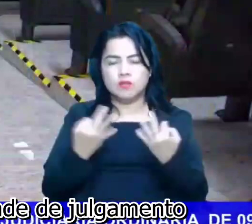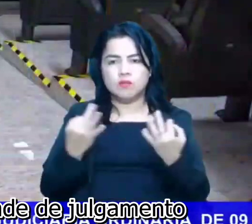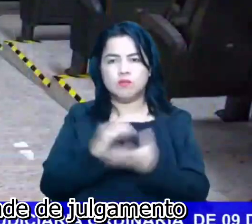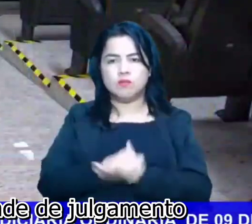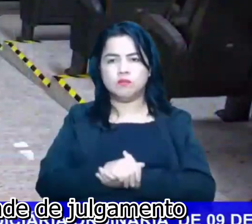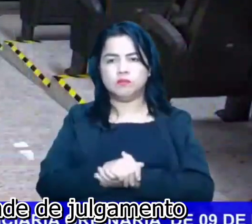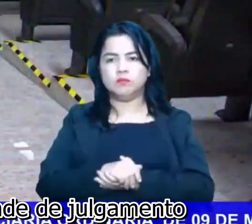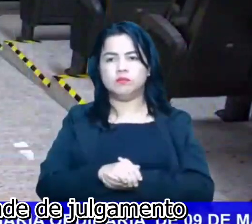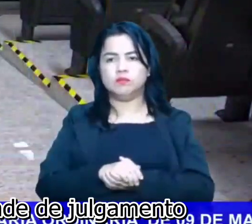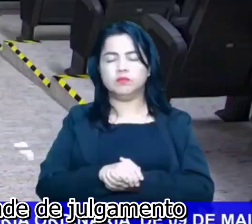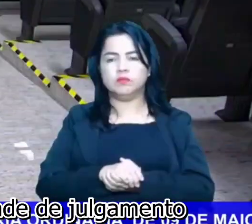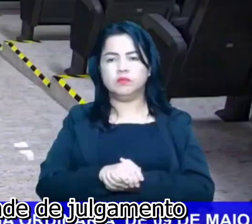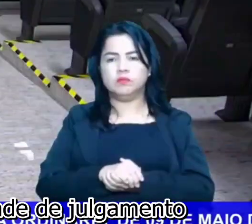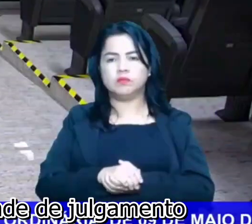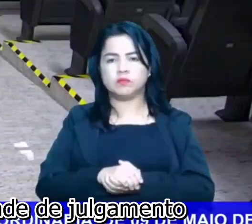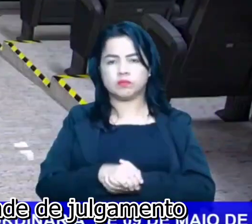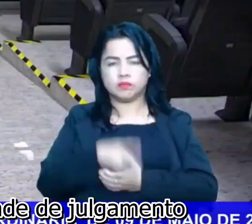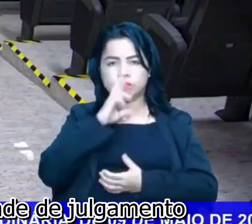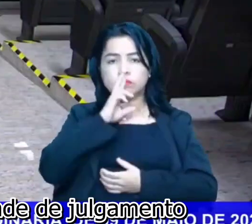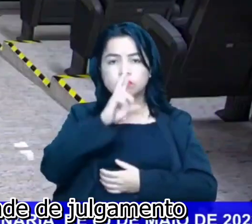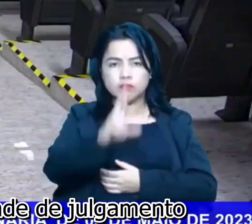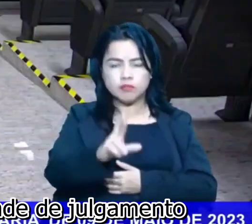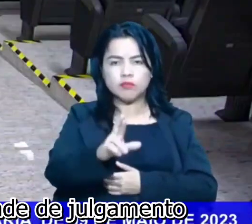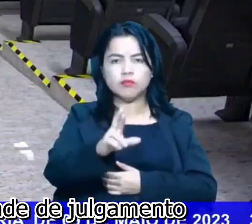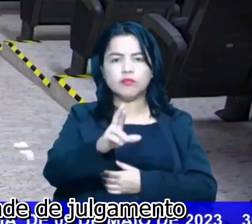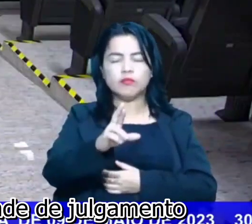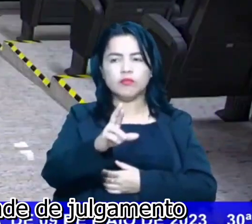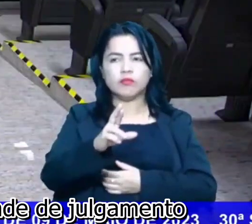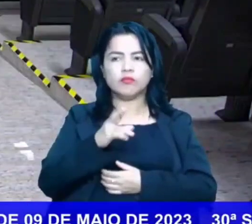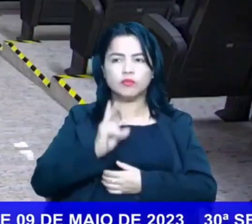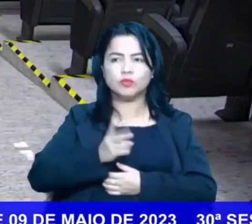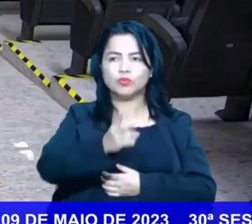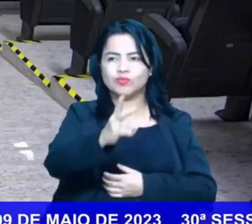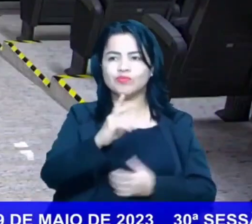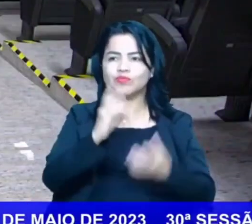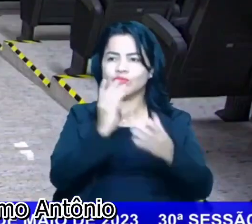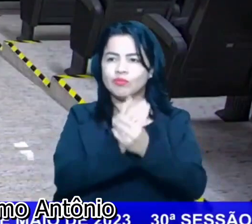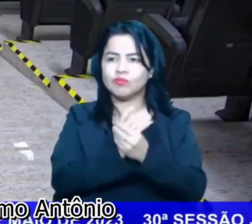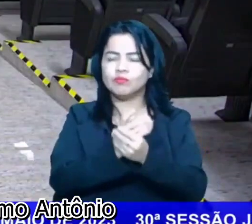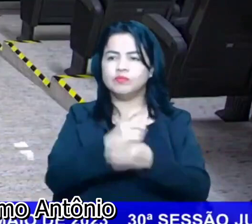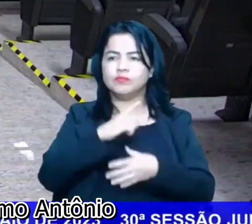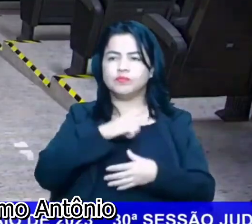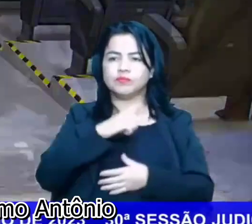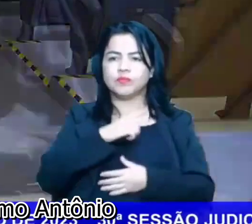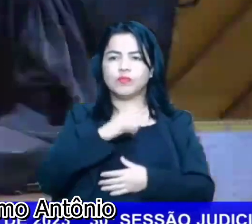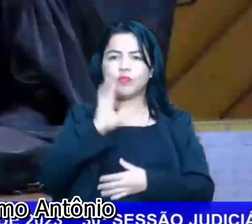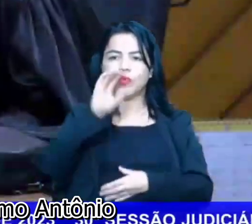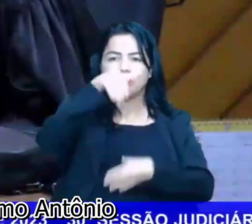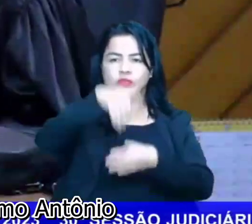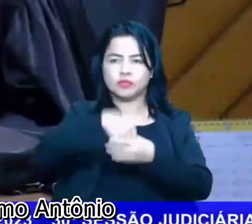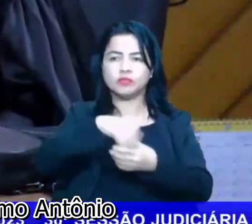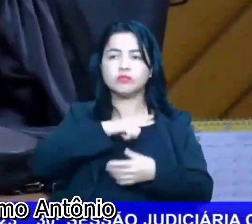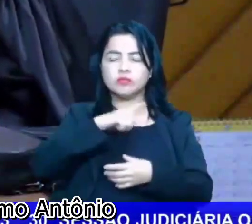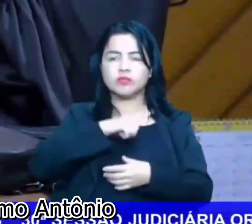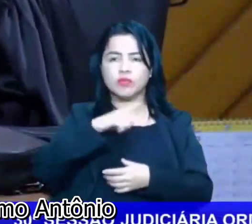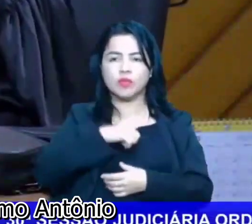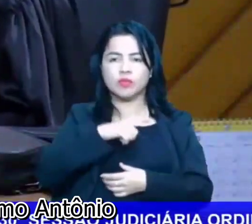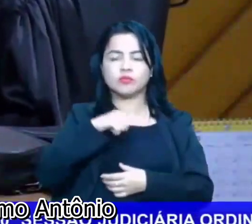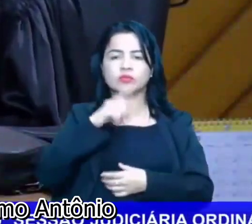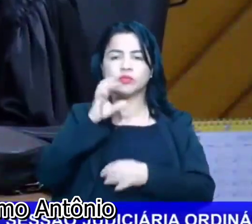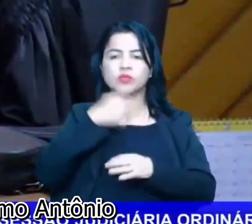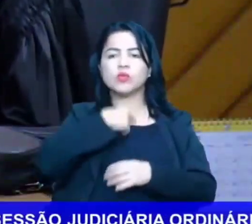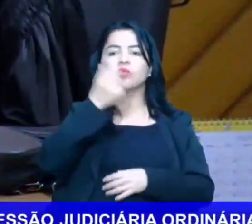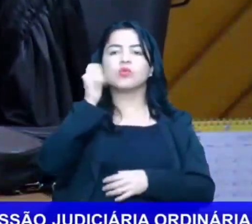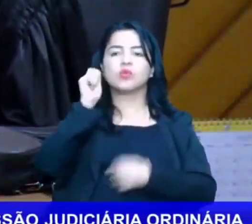Então, anuncio o resultado, né, o em continuidade esquerdo, de julgamento, imagem, proferido o voto do ilustre desembargador